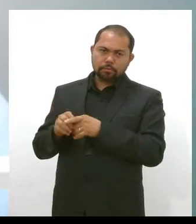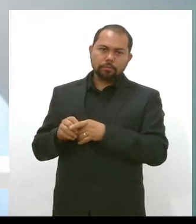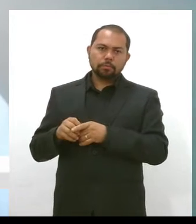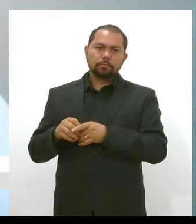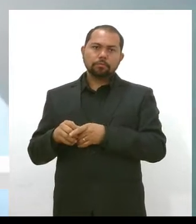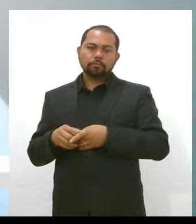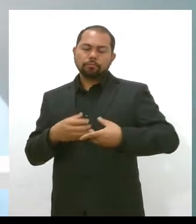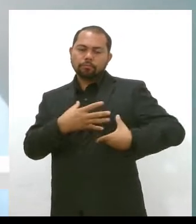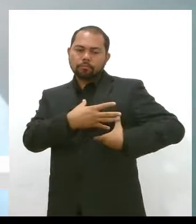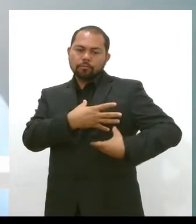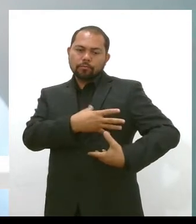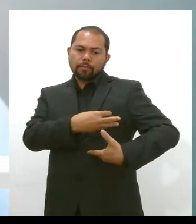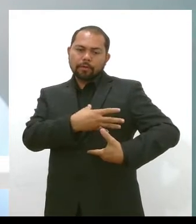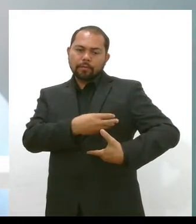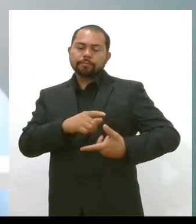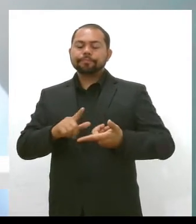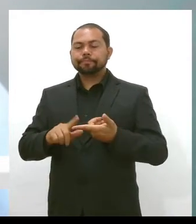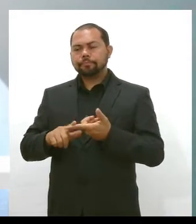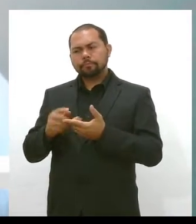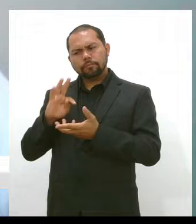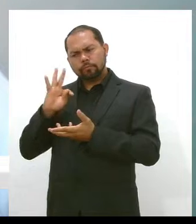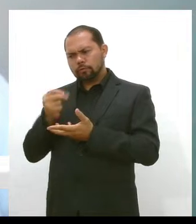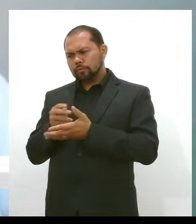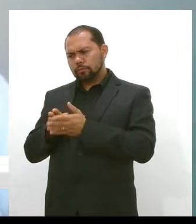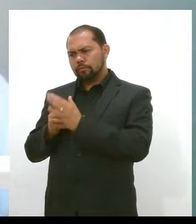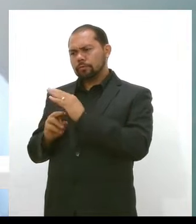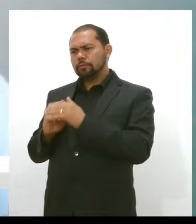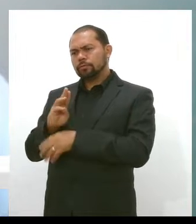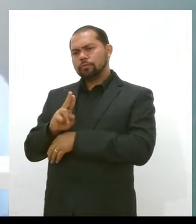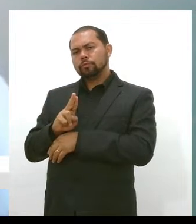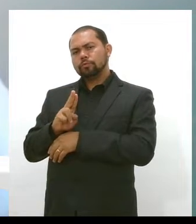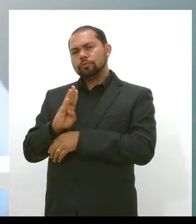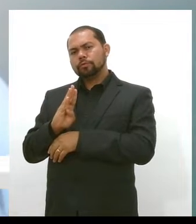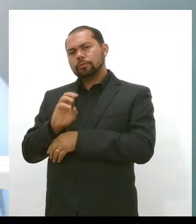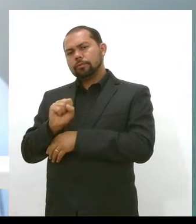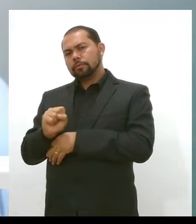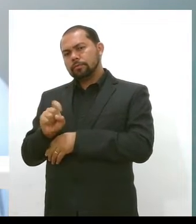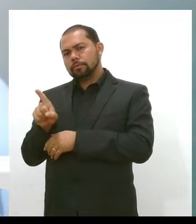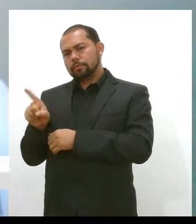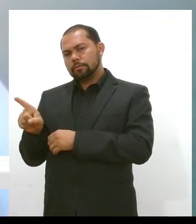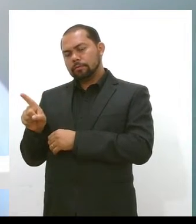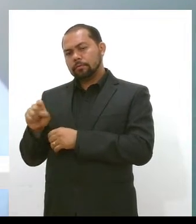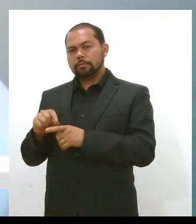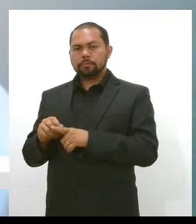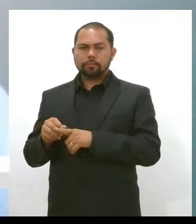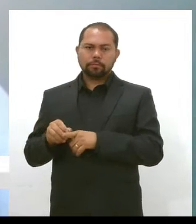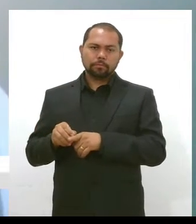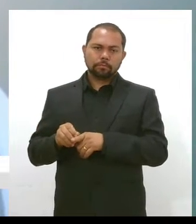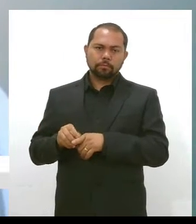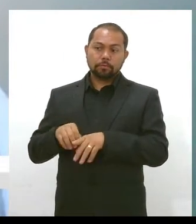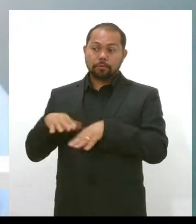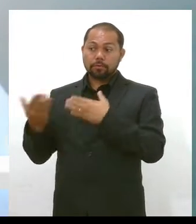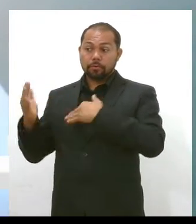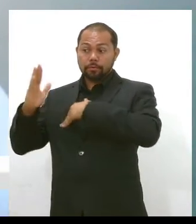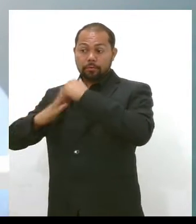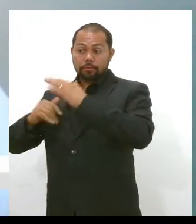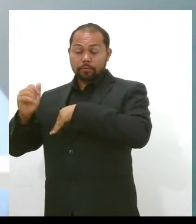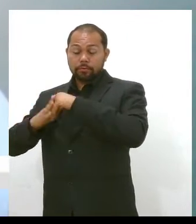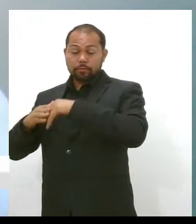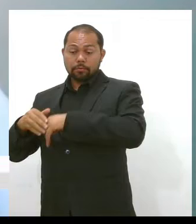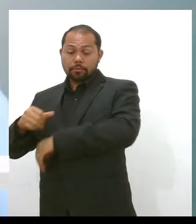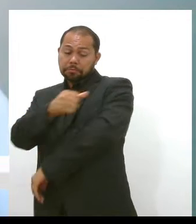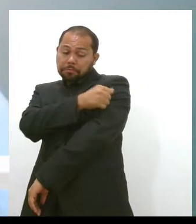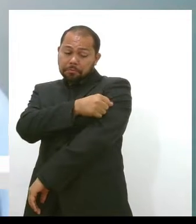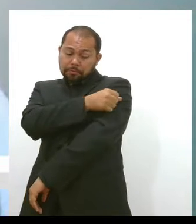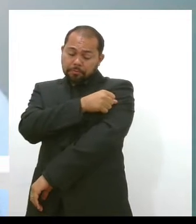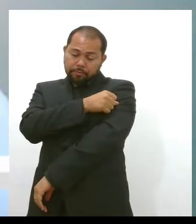materno, tudo isso é no posto de saúde. Quando o profissional, enfermeiro ou médico que esteja fazendo,